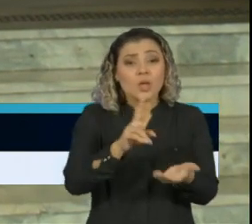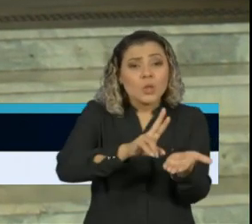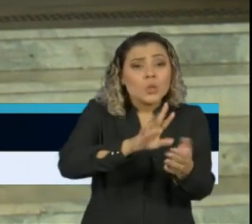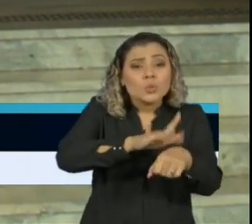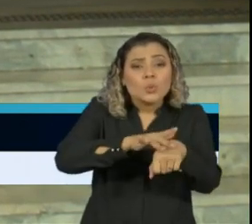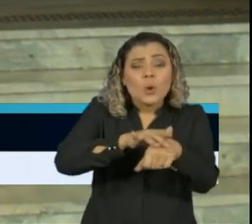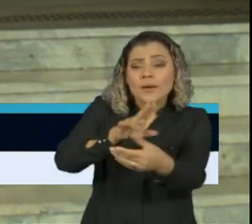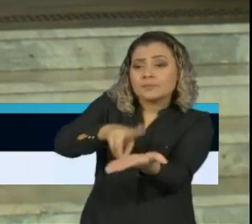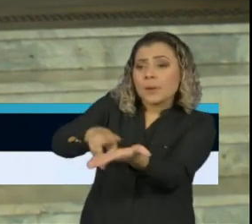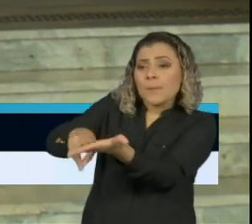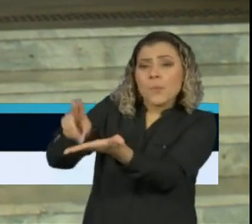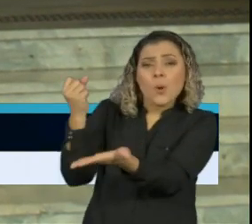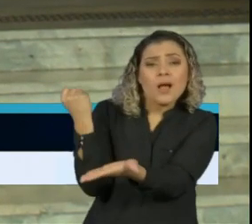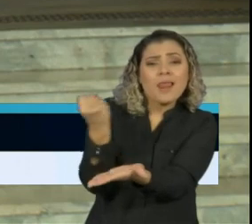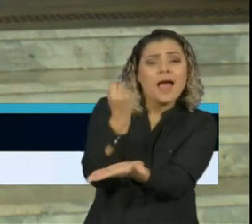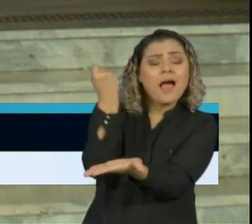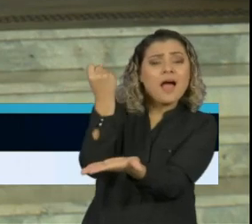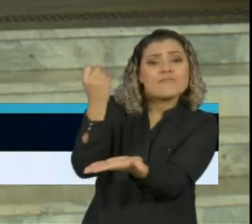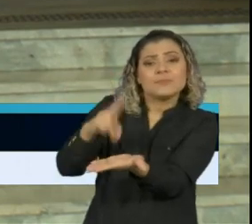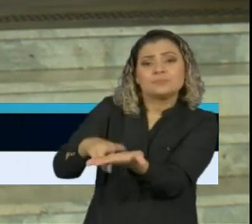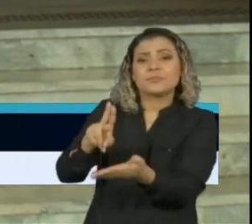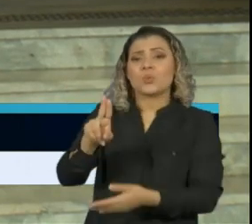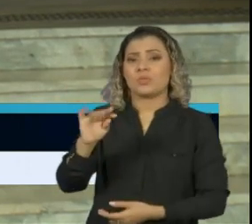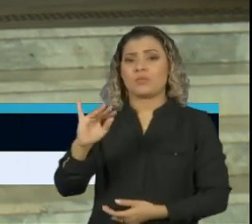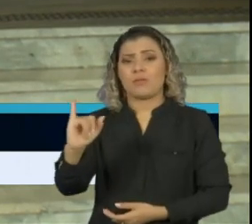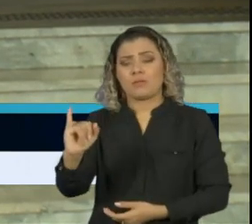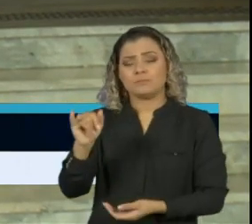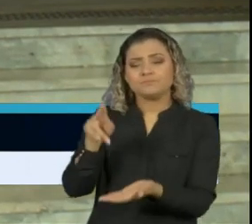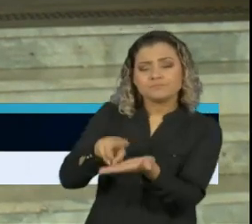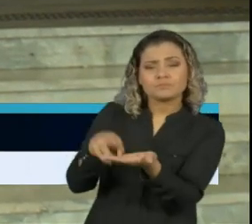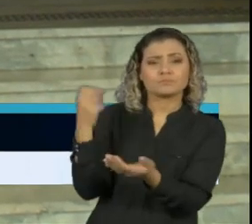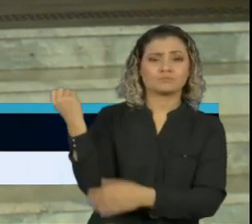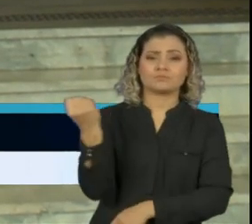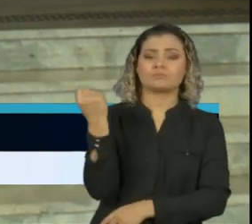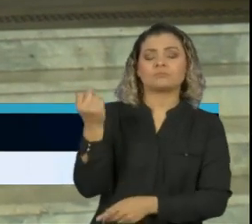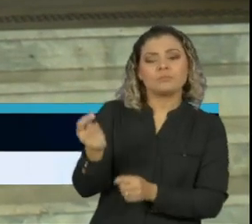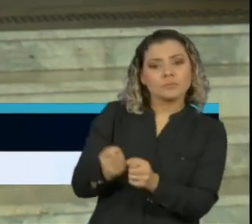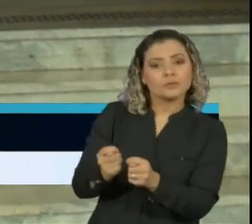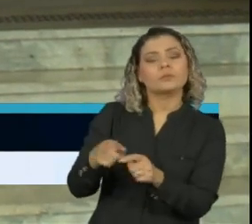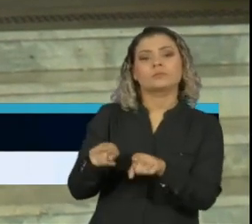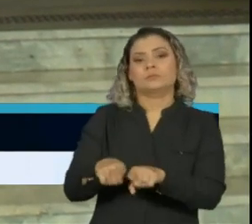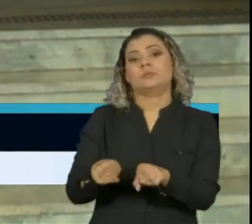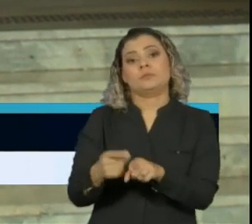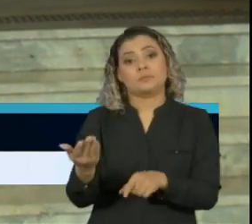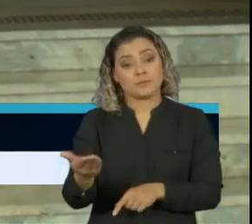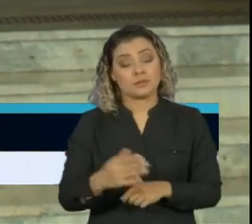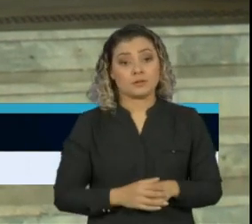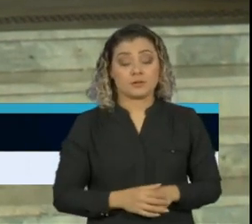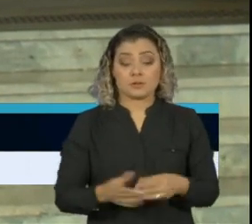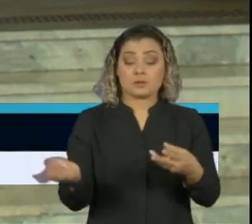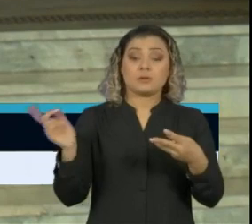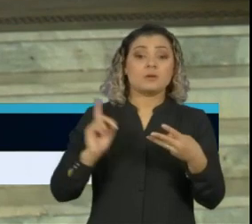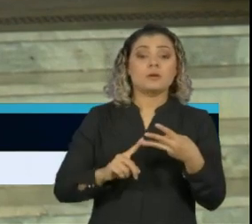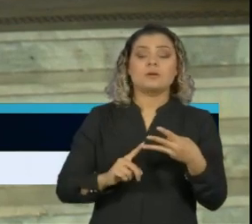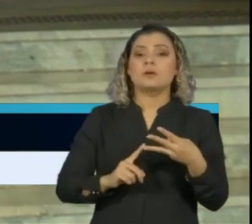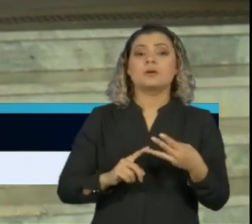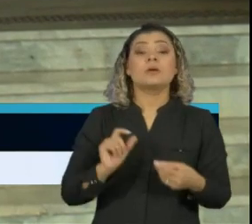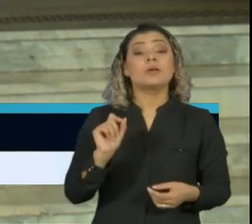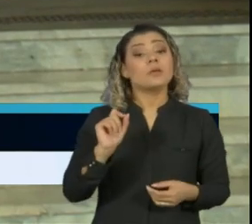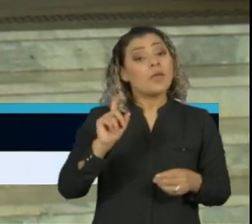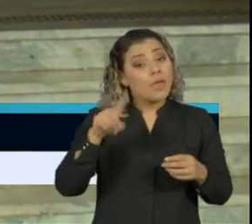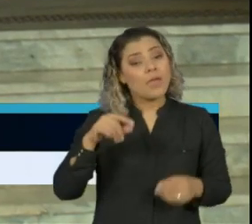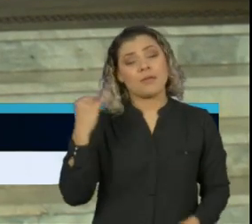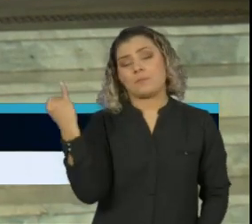os doentes que necessitam de UTI. Então, claramente isto. E depois, e isto é